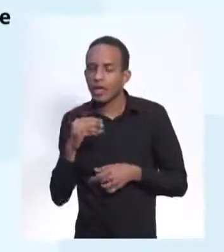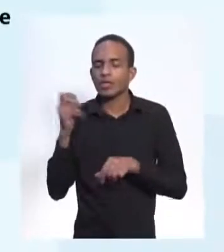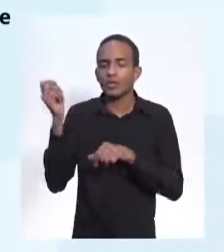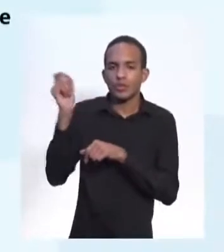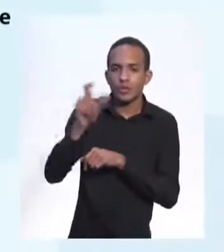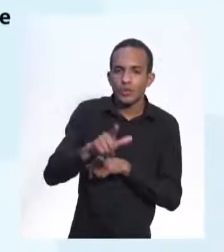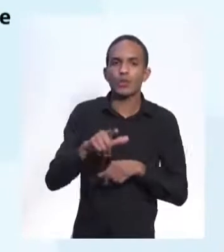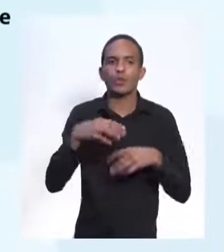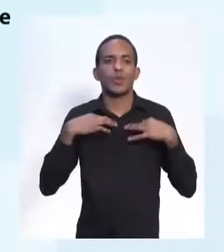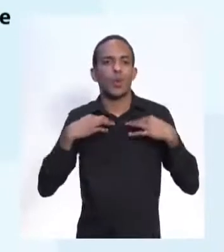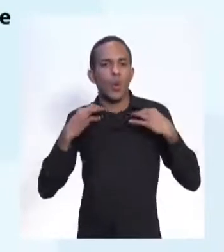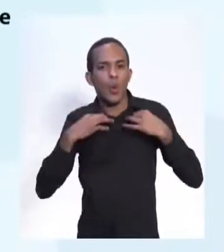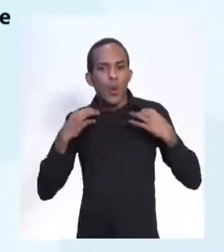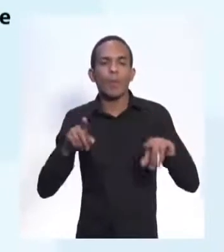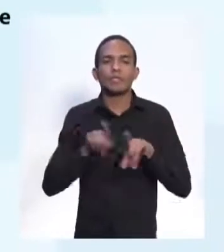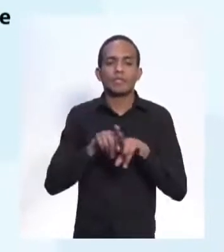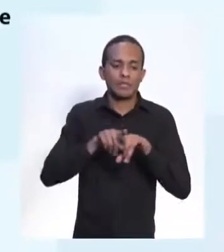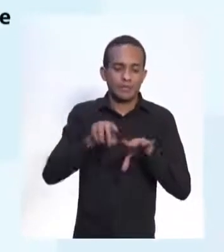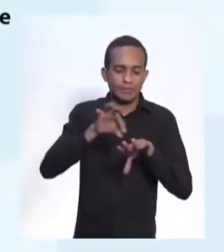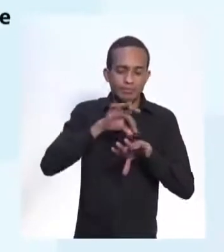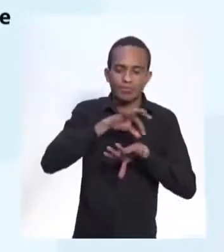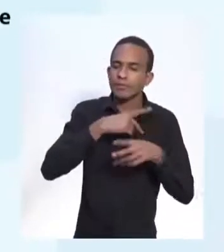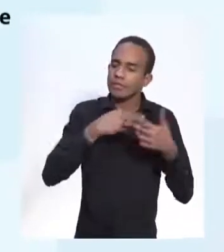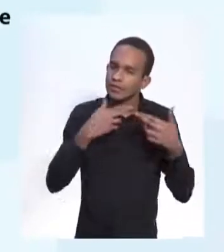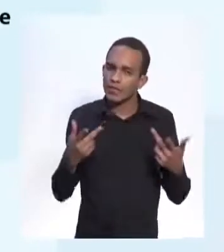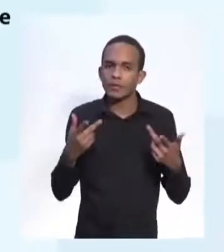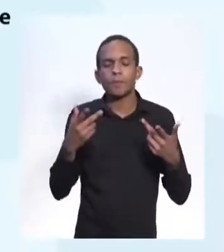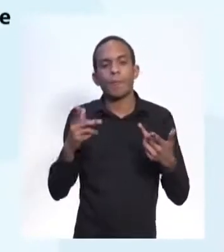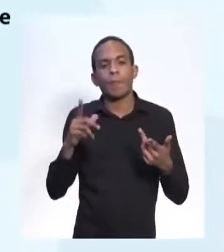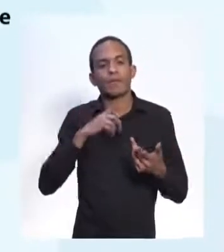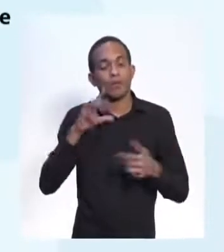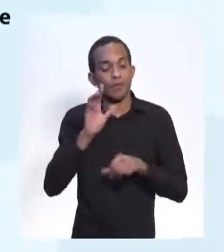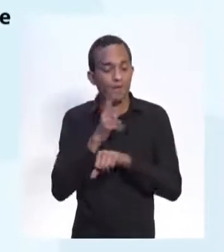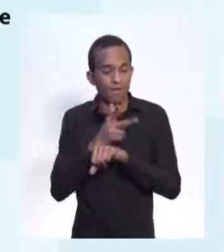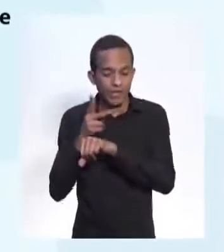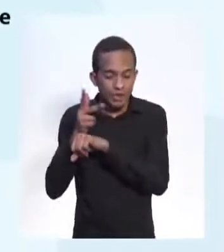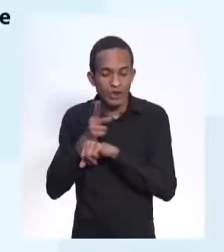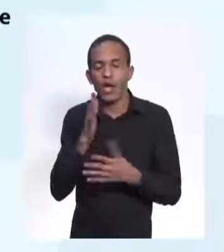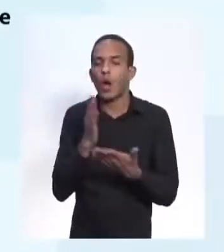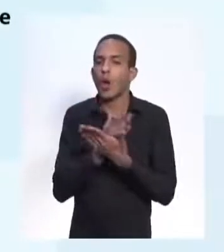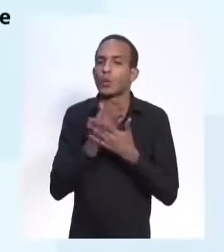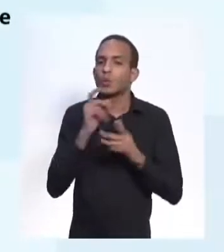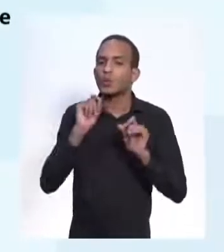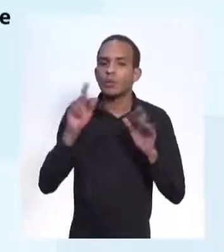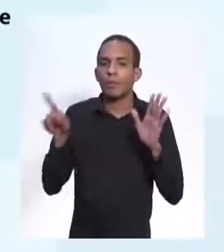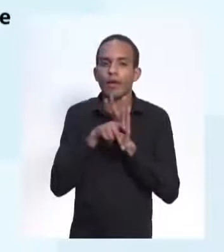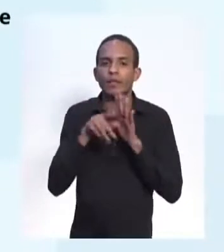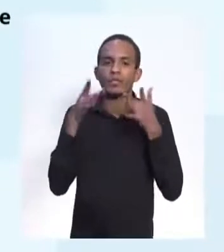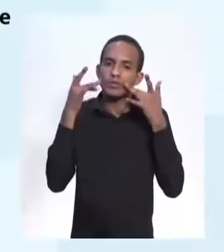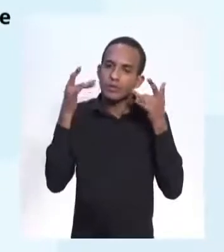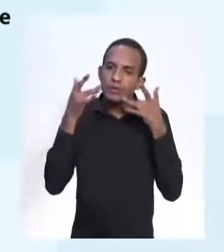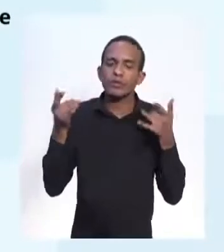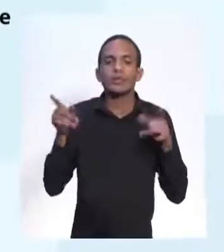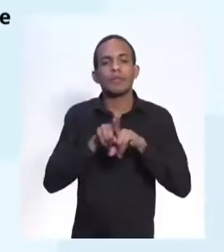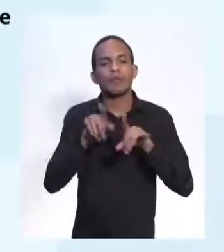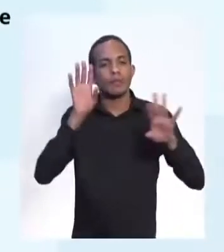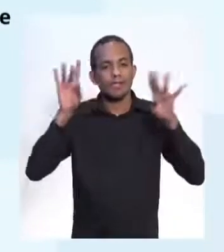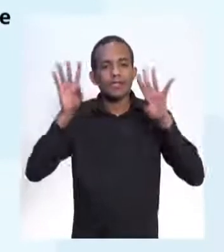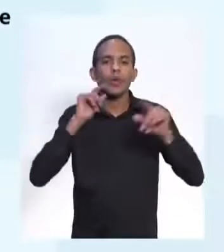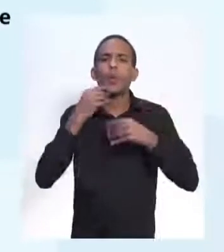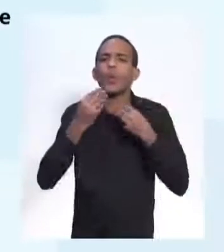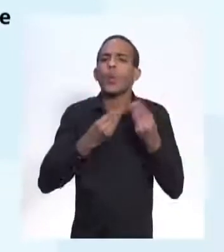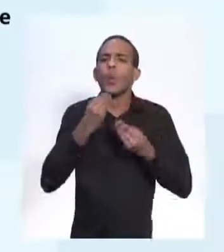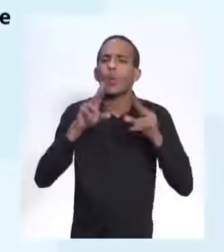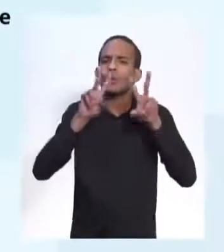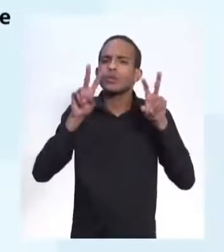iluminação, figurinos e adereços. Apreciamos alguns vídeos com elementos que compõem uma peça teatral. Pensamos em qual